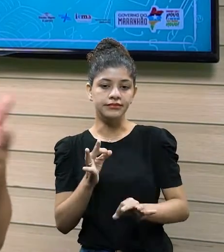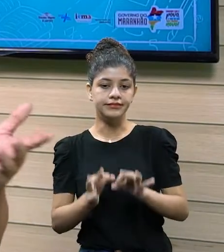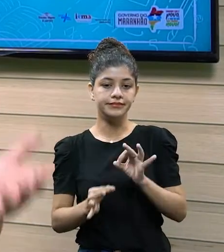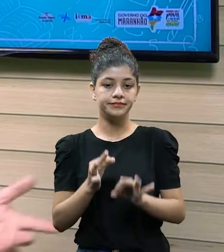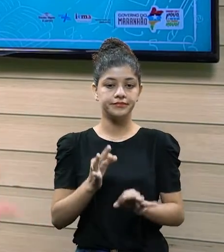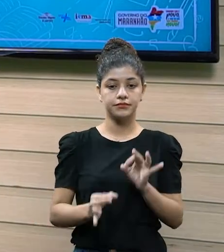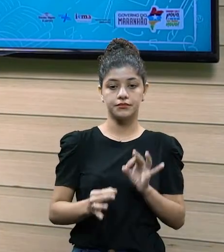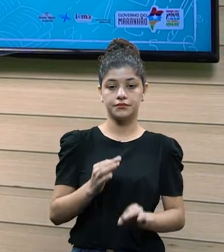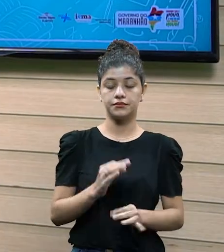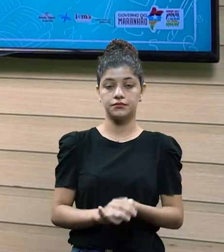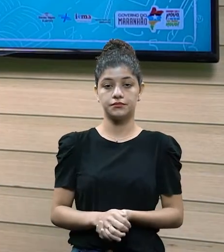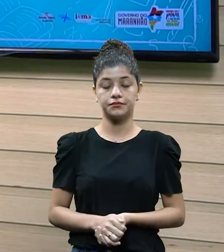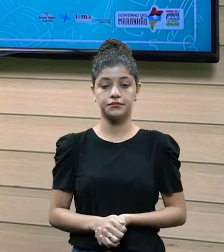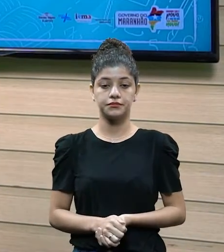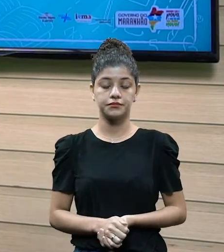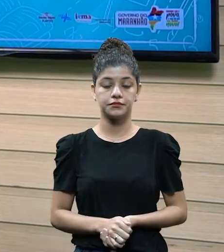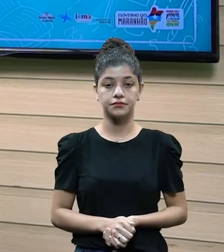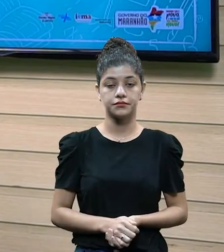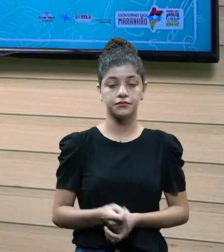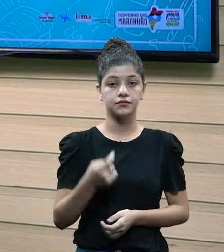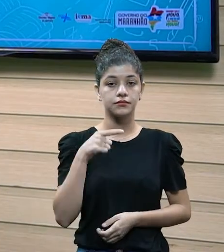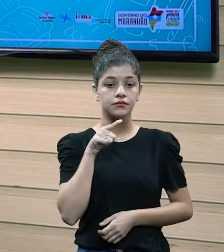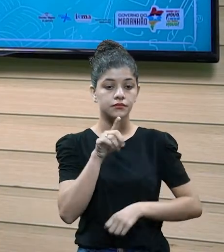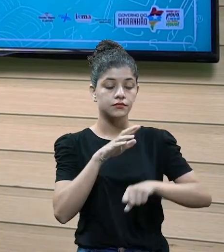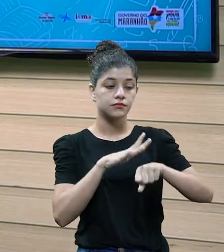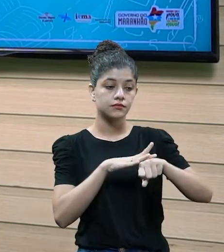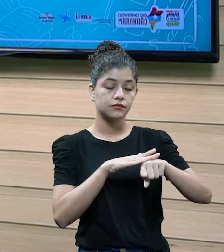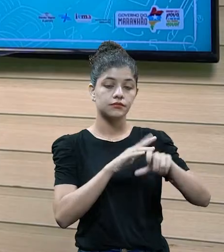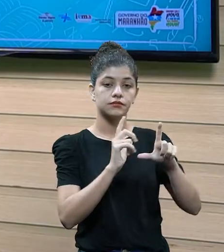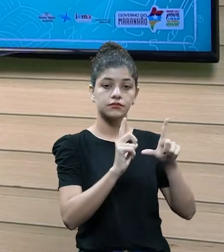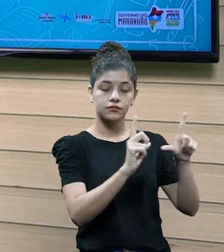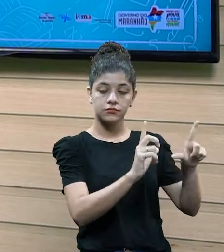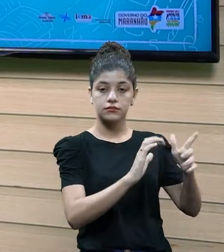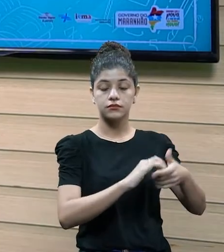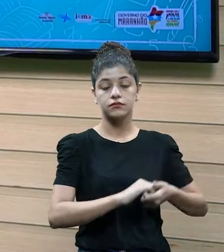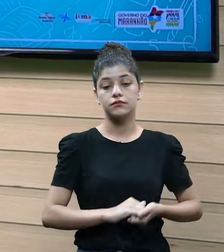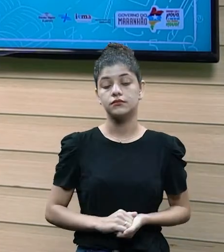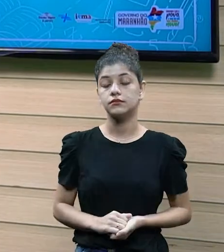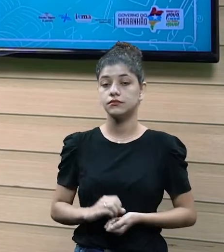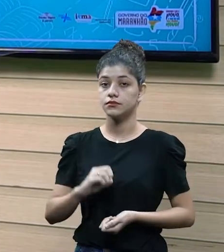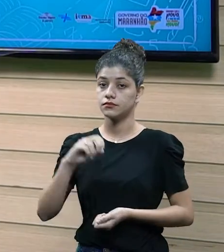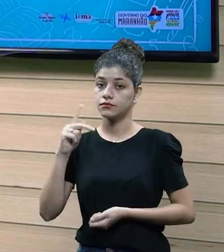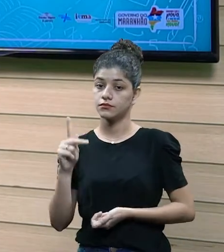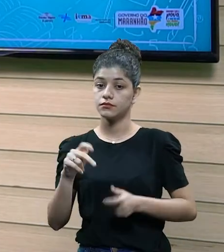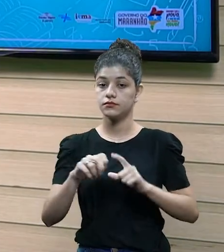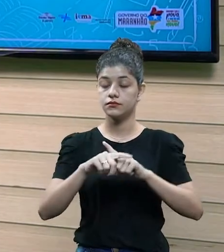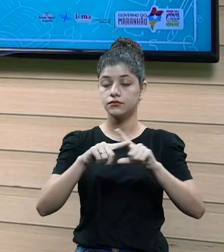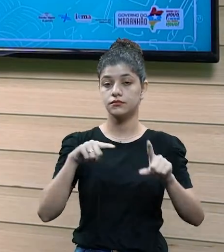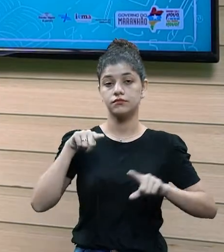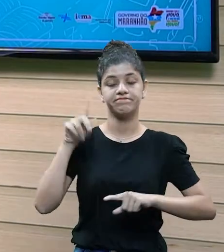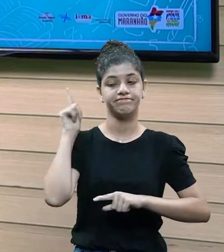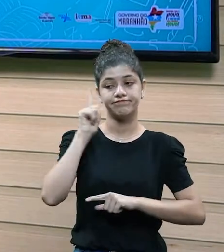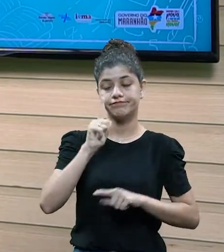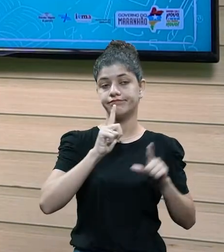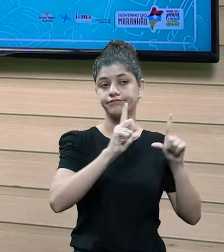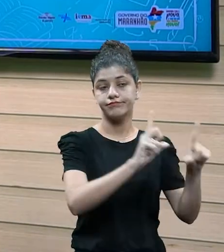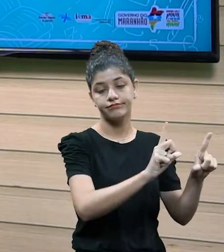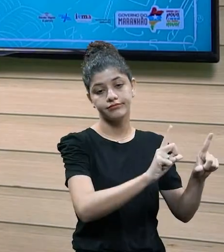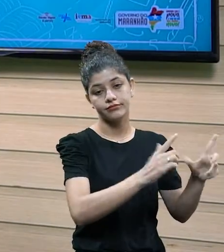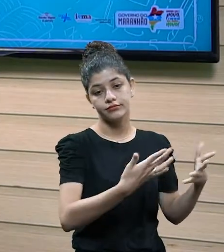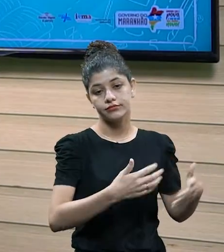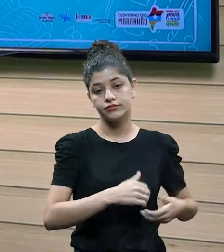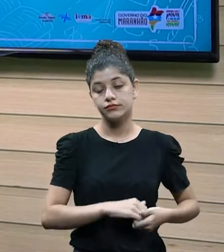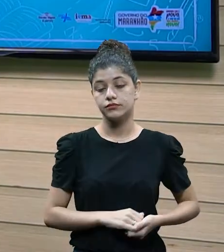licença paternidade. Mas na questão de você estar doente, é o atestado médico que justifica. Ok? Mas você não conseguiu o atestado, por algum motivo você não